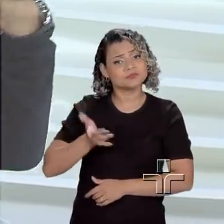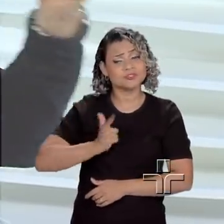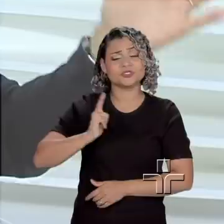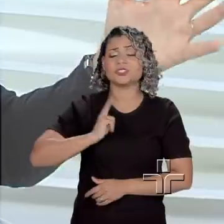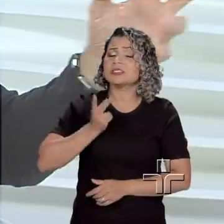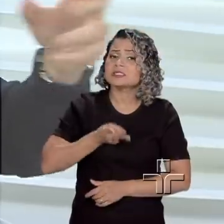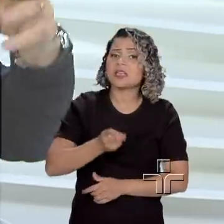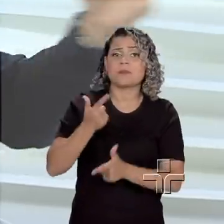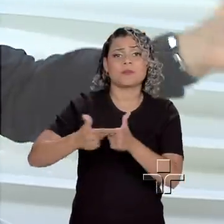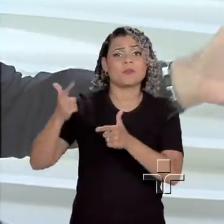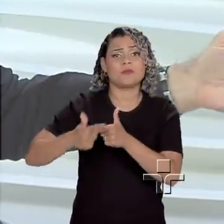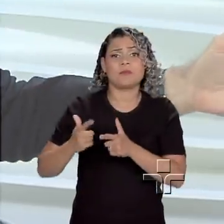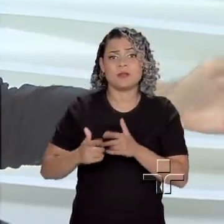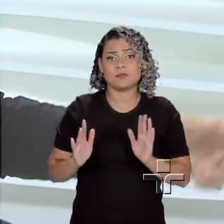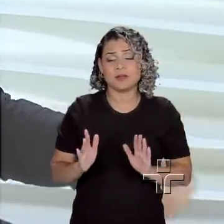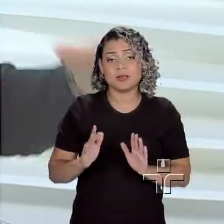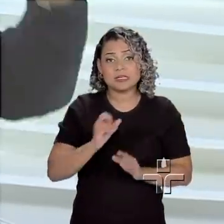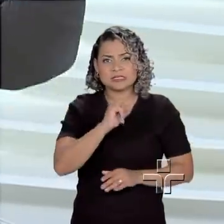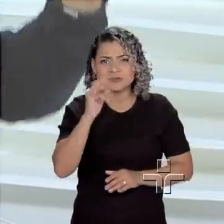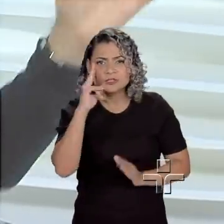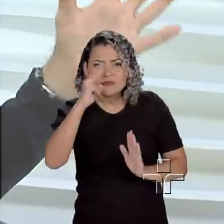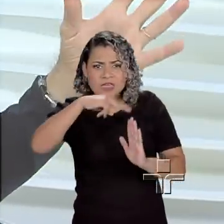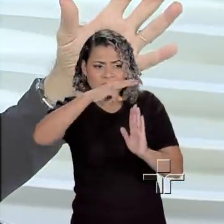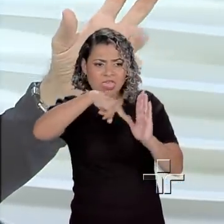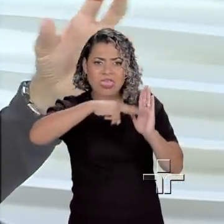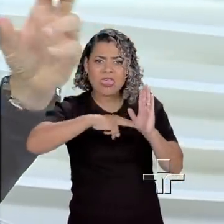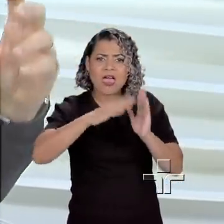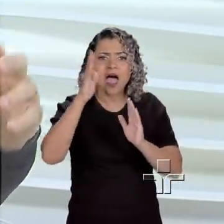se você for ler os gregos antigos, eles estão